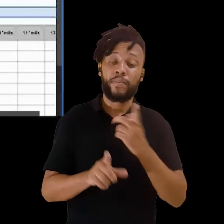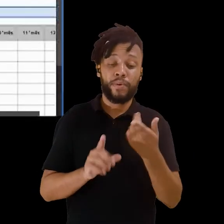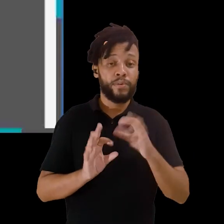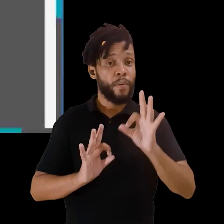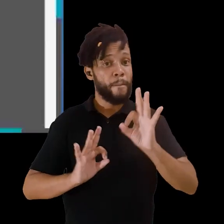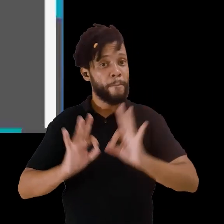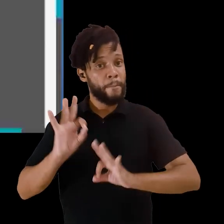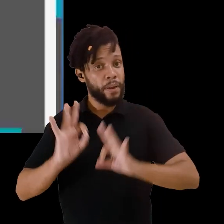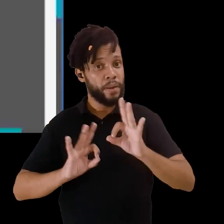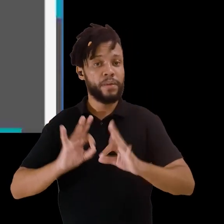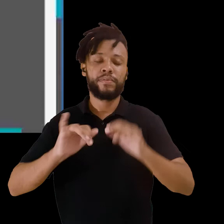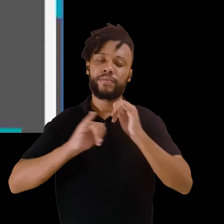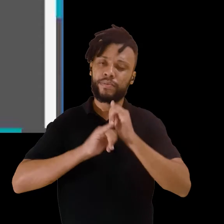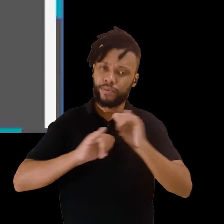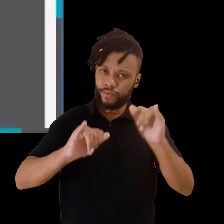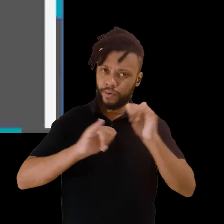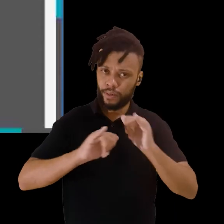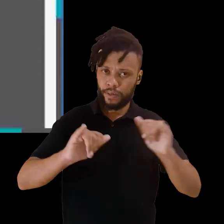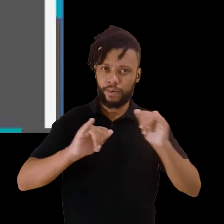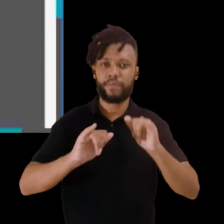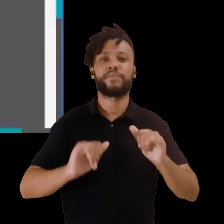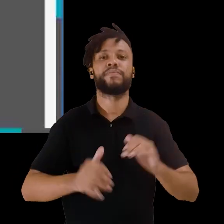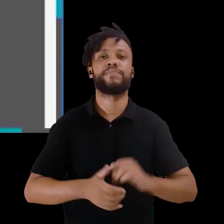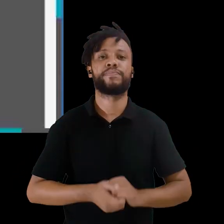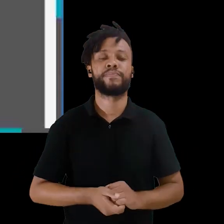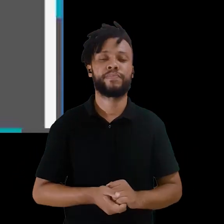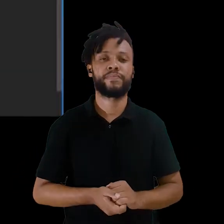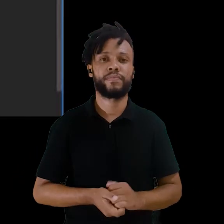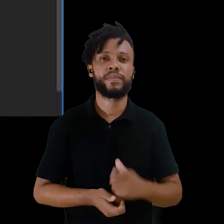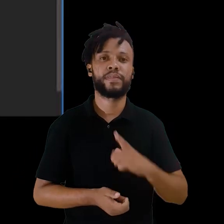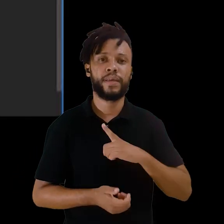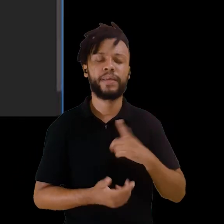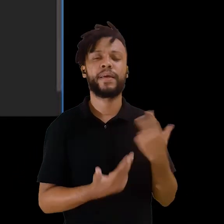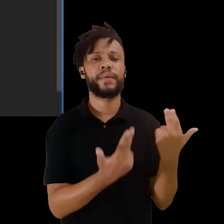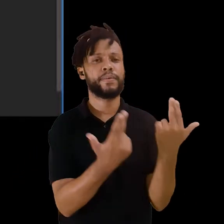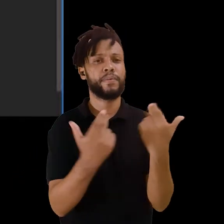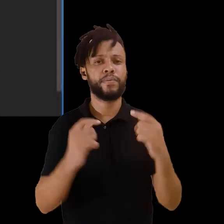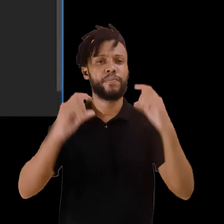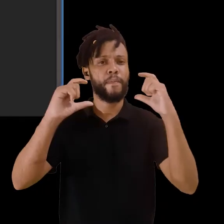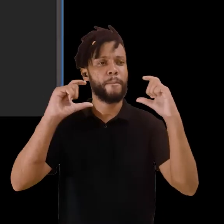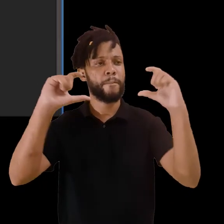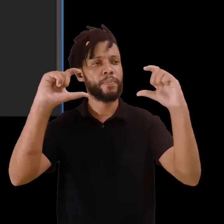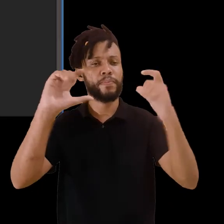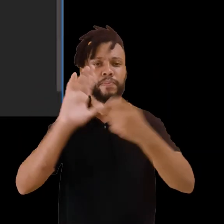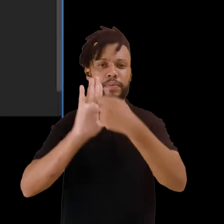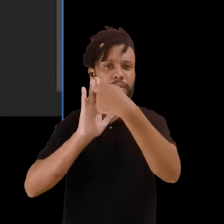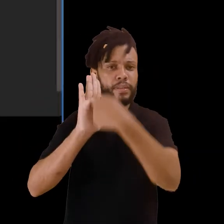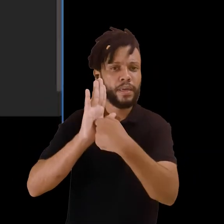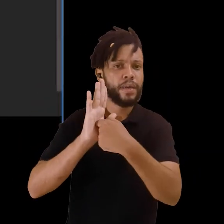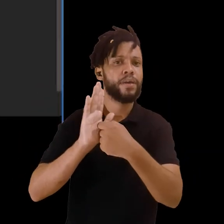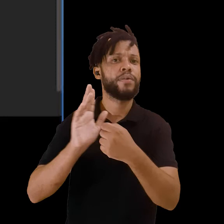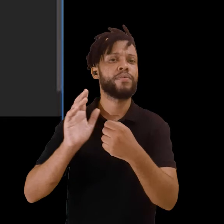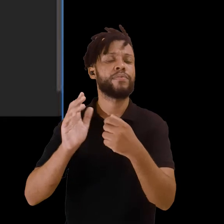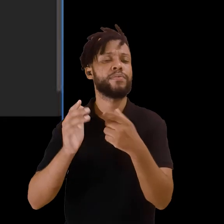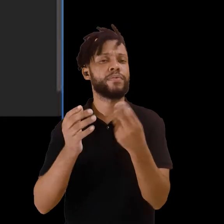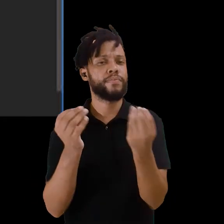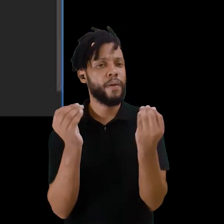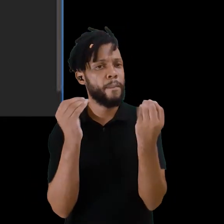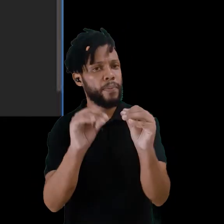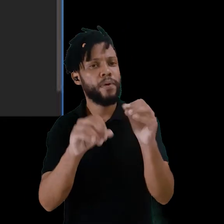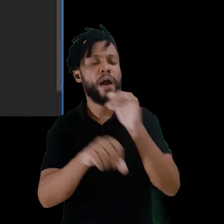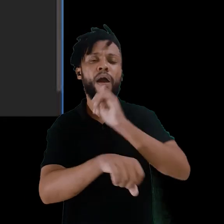também o plano de divulgação, que tem esse mesmo cabeçalho, tá? Você vai colocar aqui